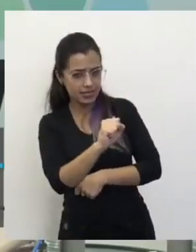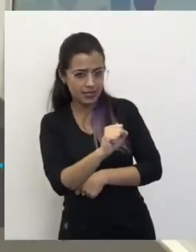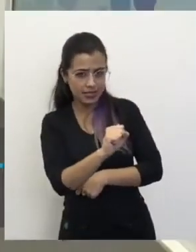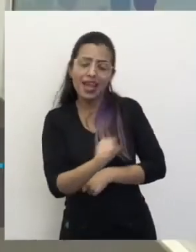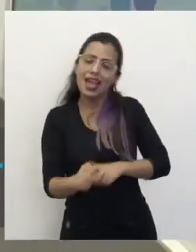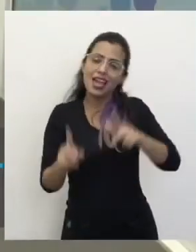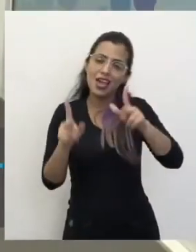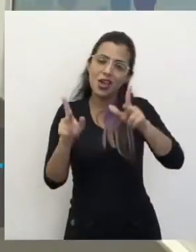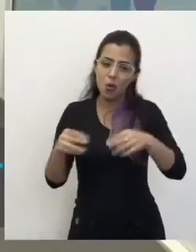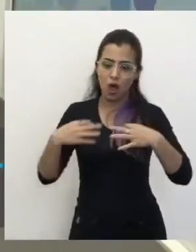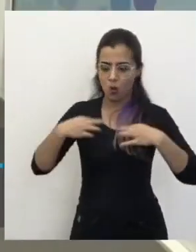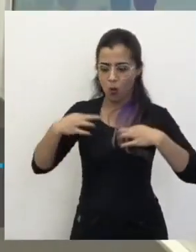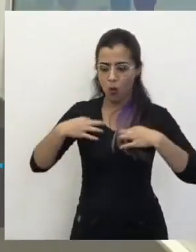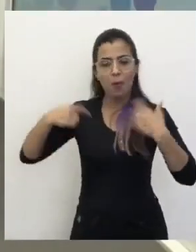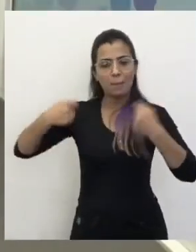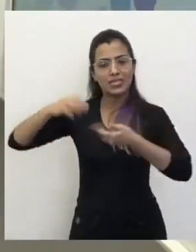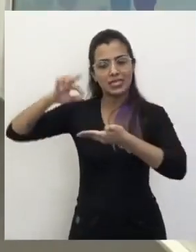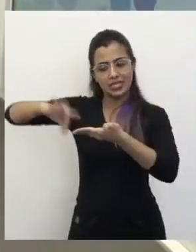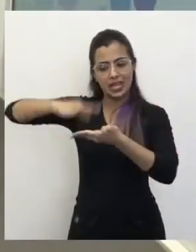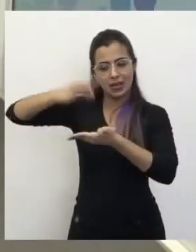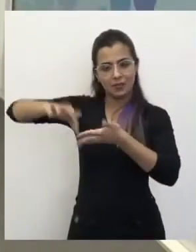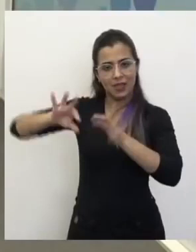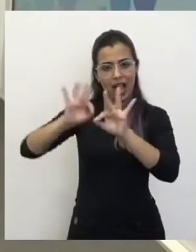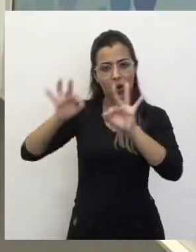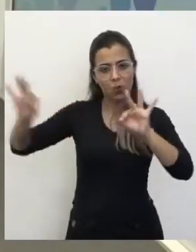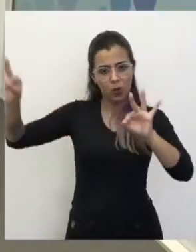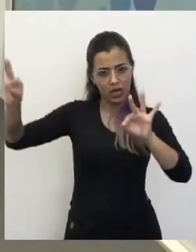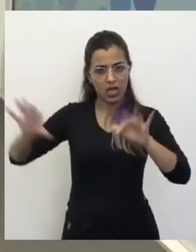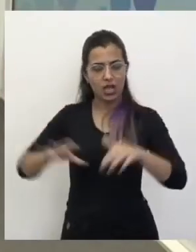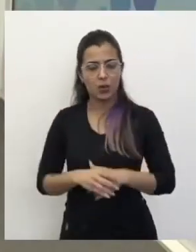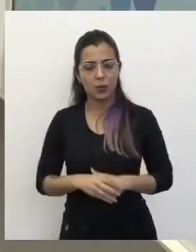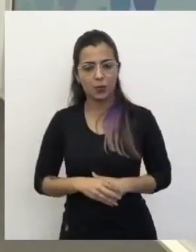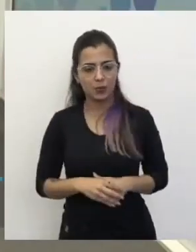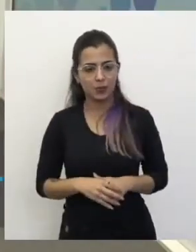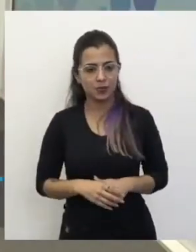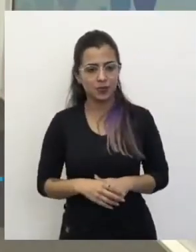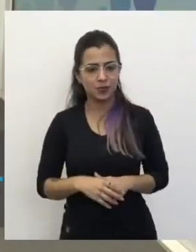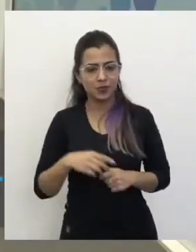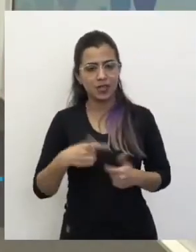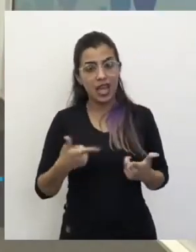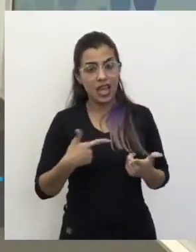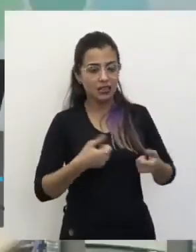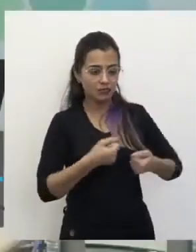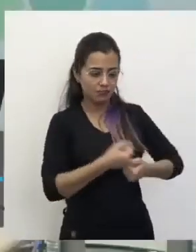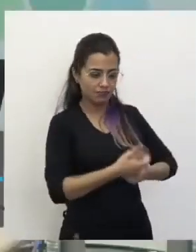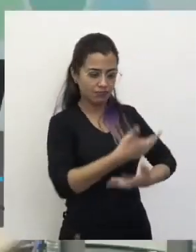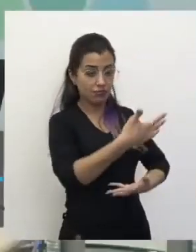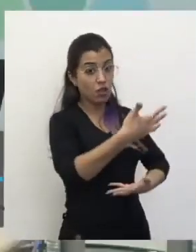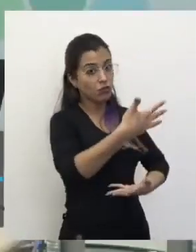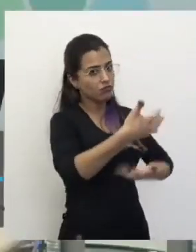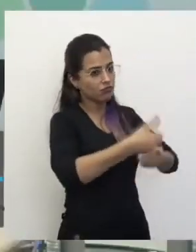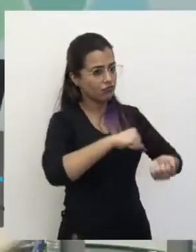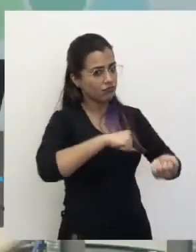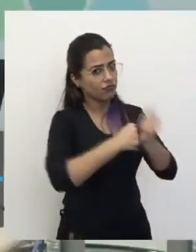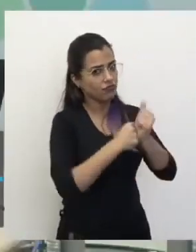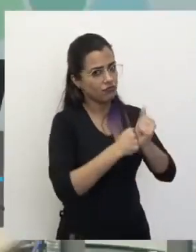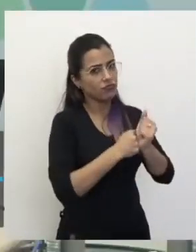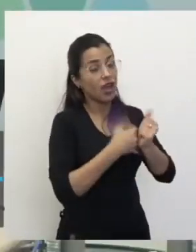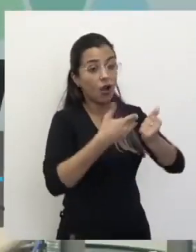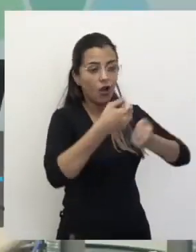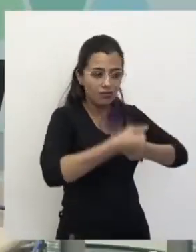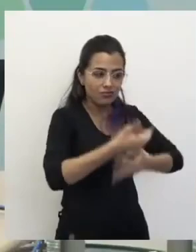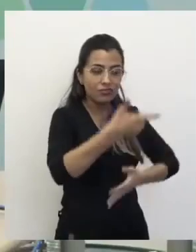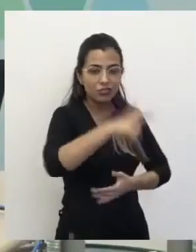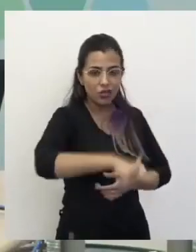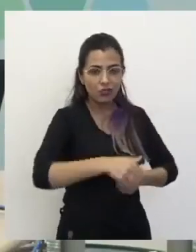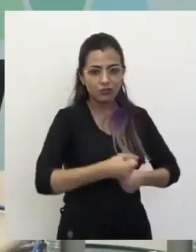Mauro? Sim, está aberto. Bora lá! Já estavam pedindo para fechar porque a galera fica aqui brincando, mas agora é hora de exercício. Responda no